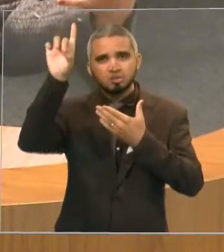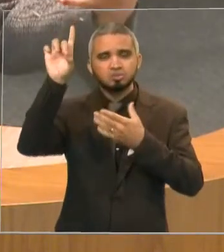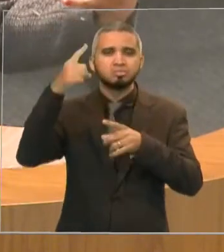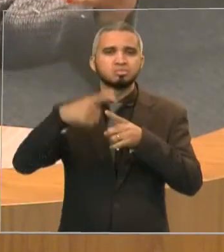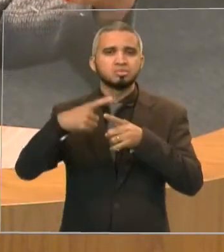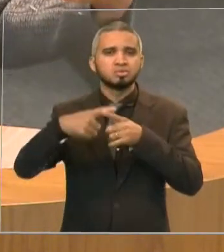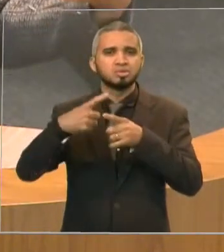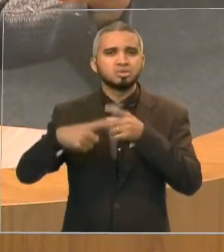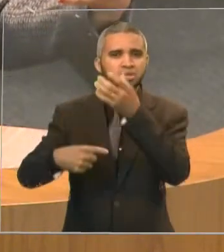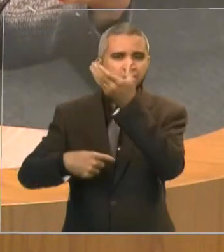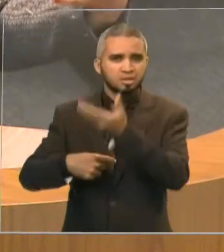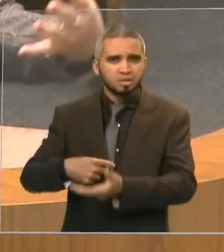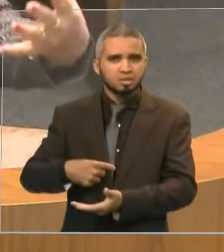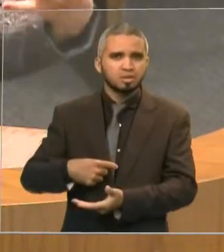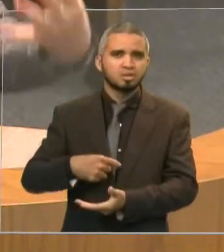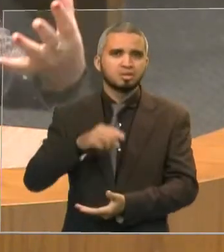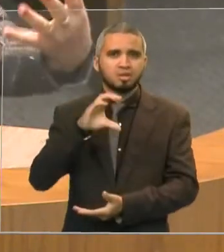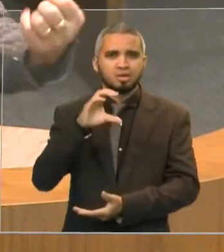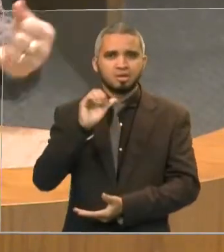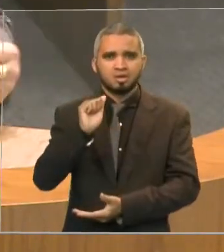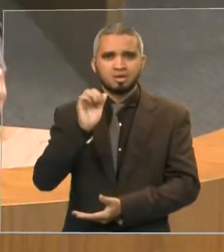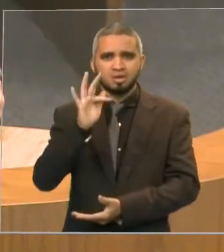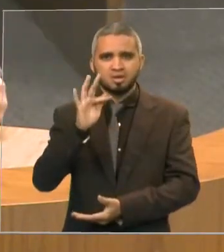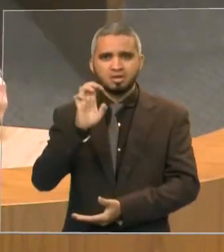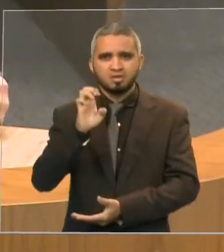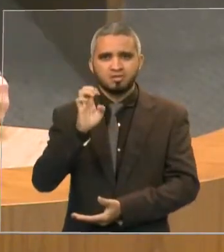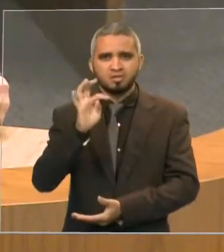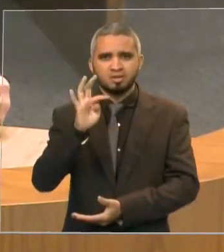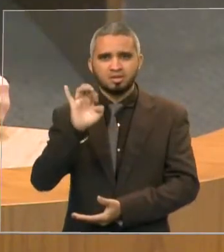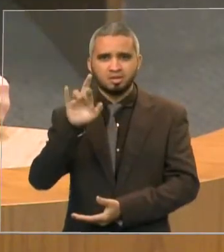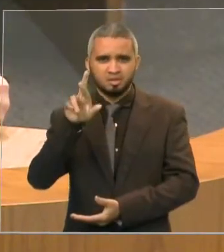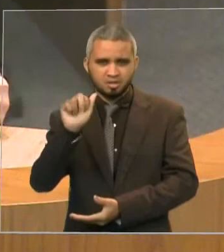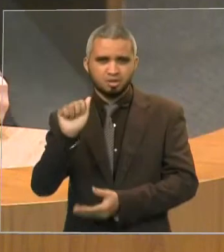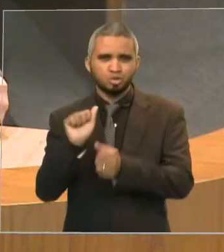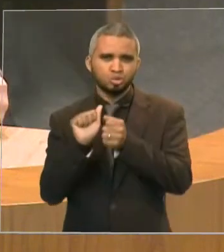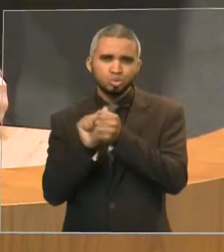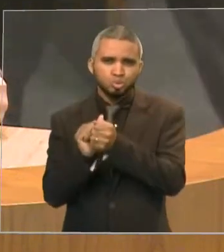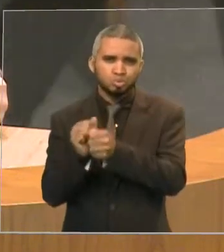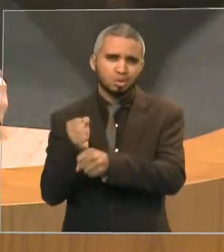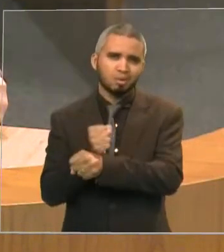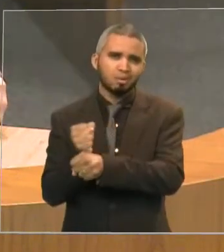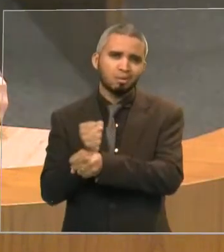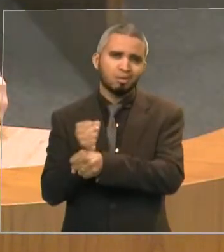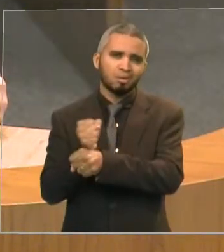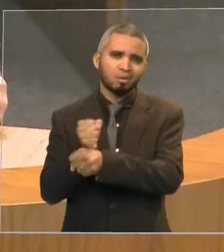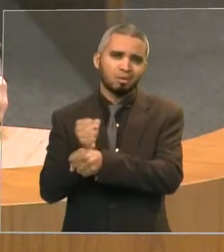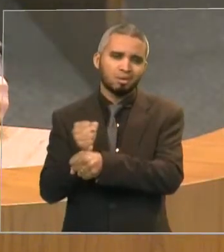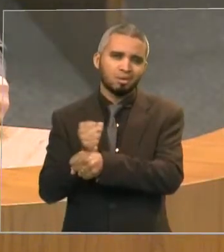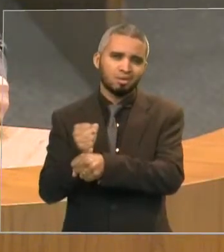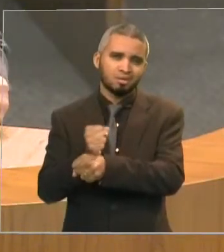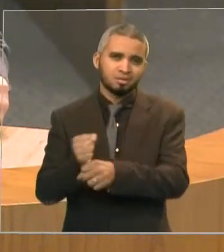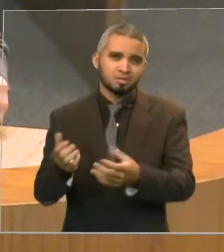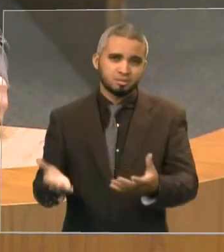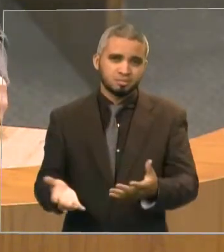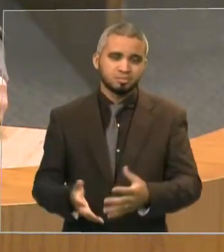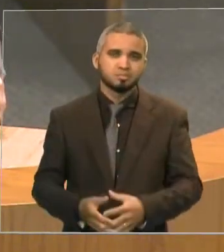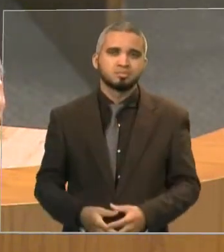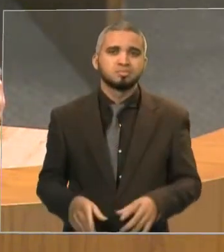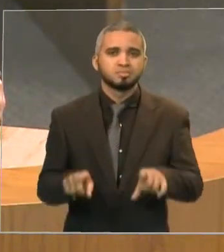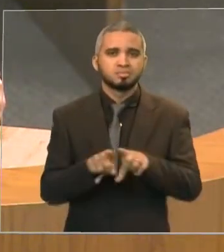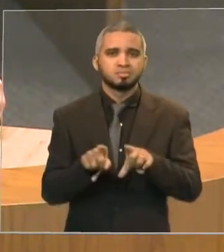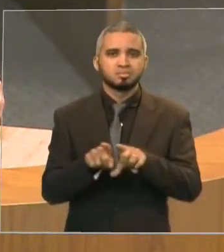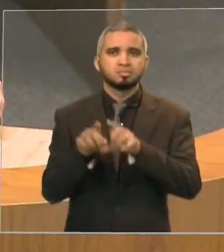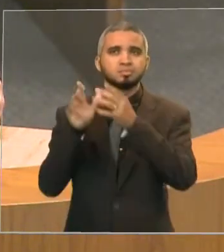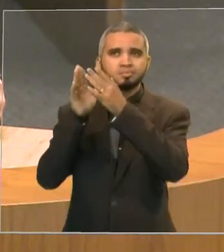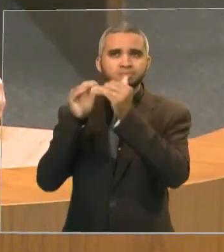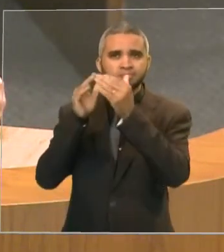tido ele tanto tempo junto a si. E peço que Deus